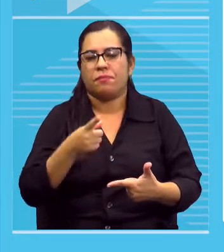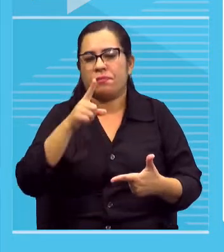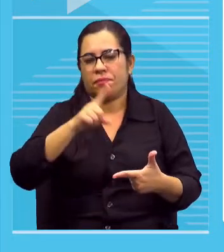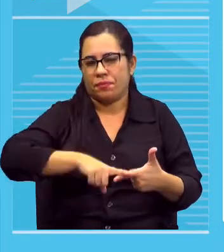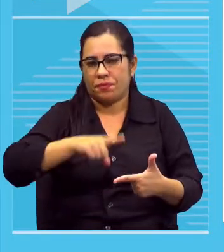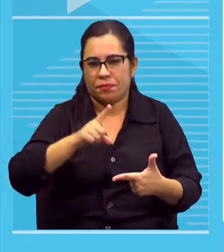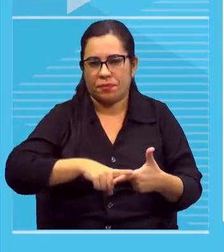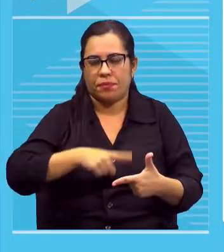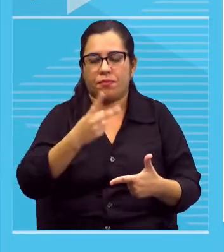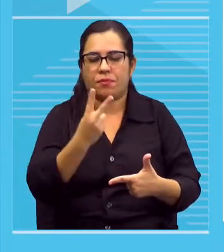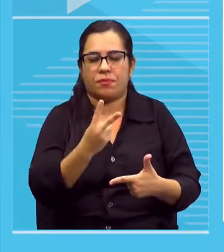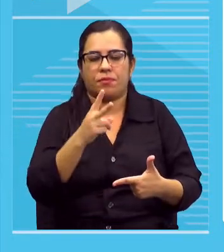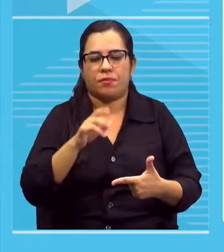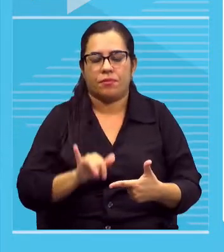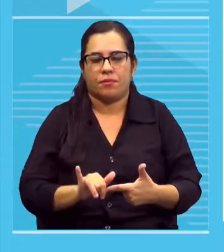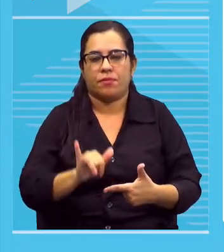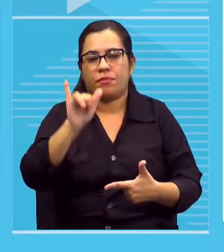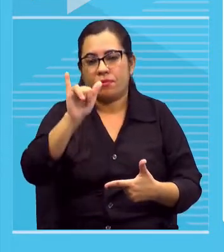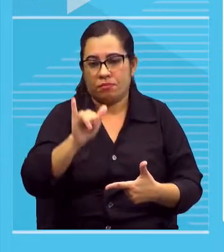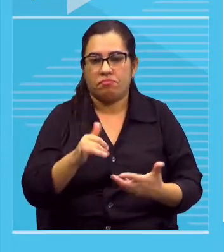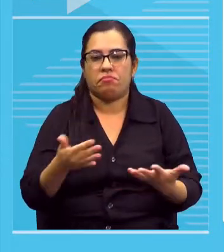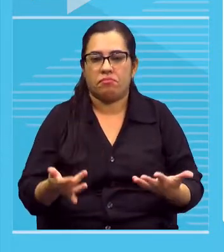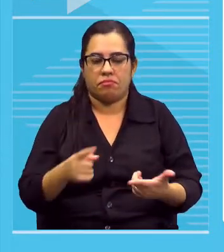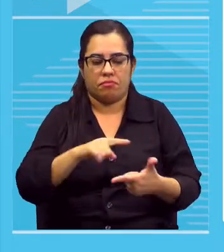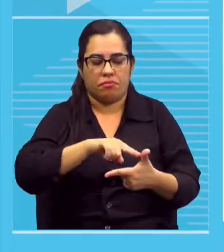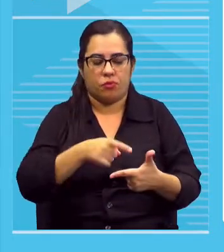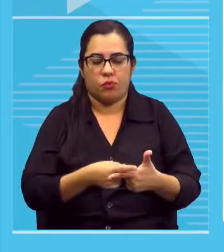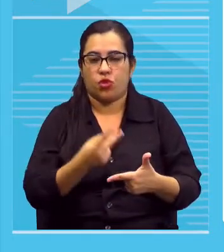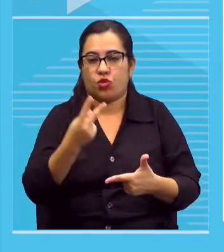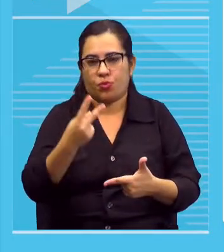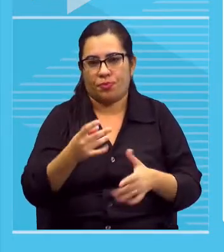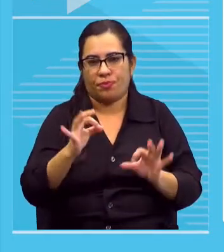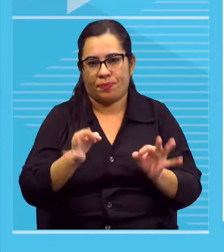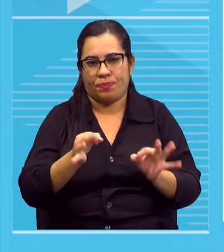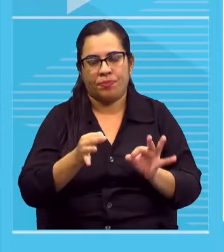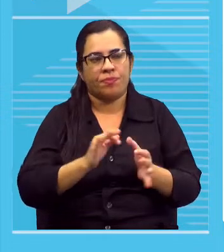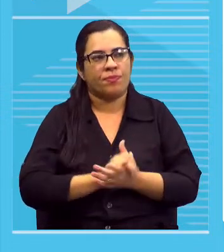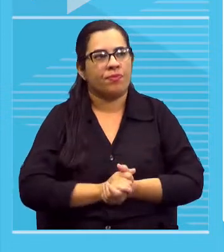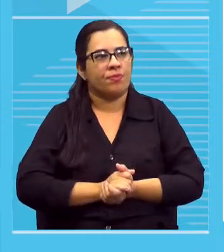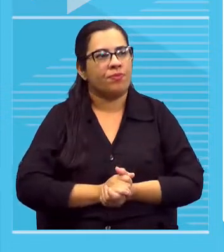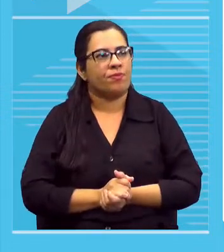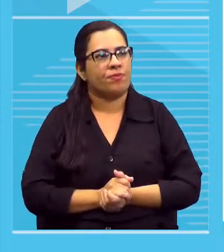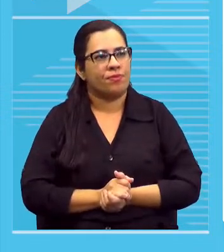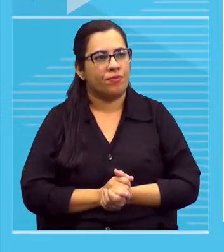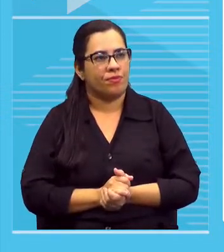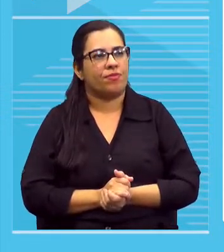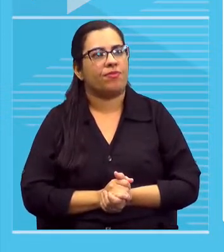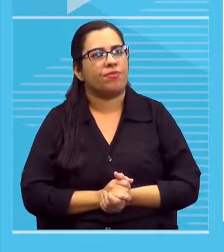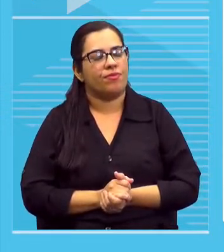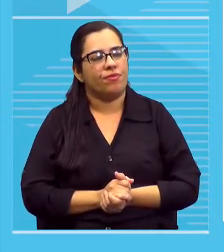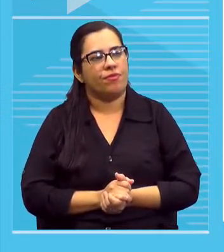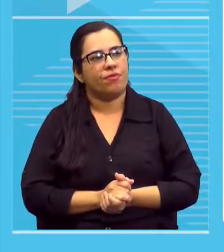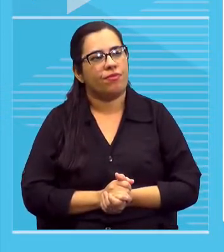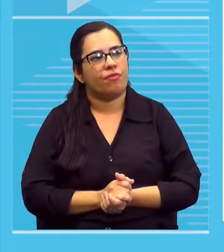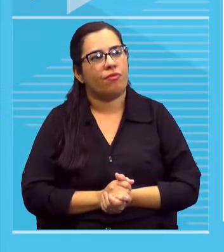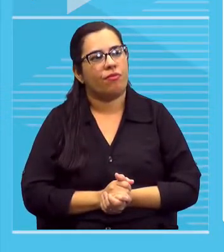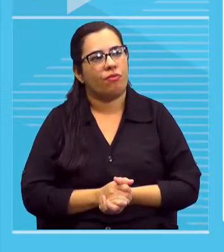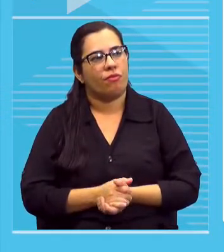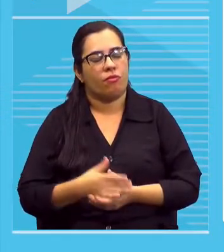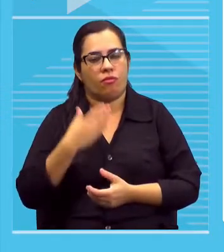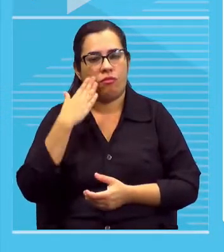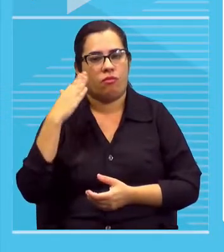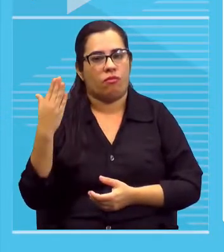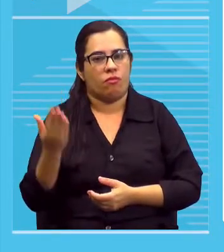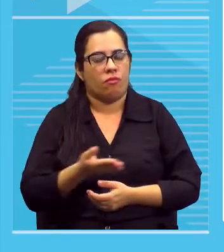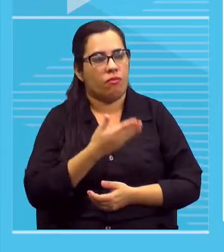tangente de 2 Y ángulos duplos né ângulos duplos Olha